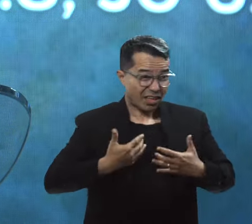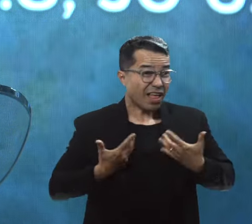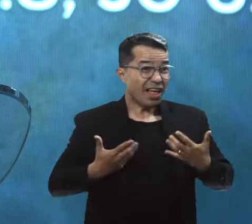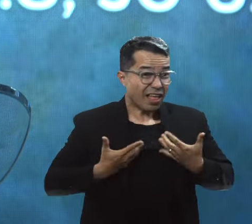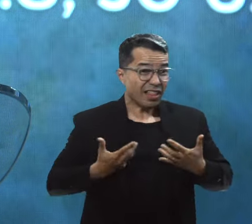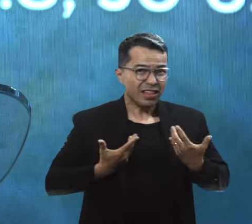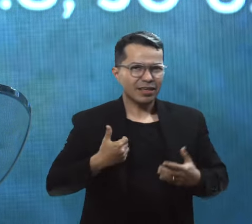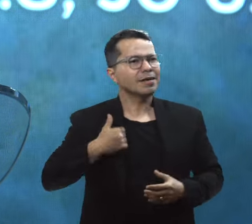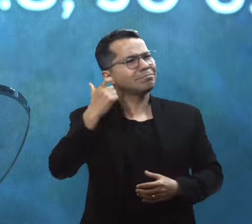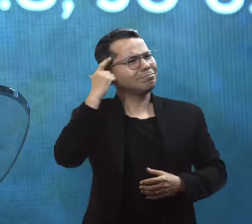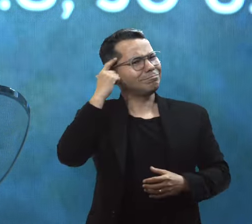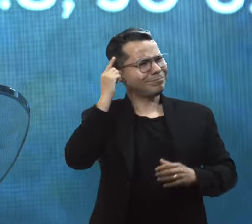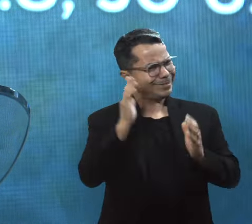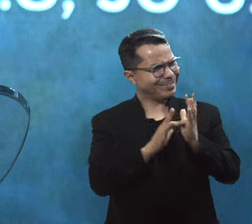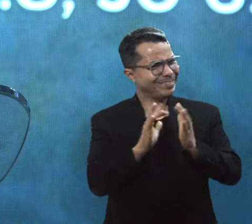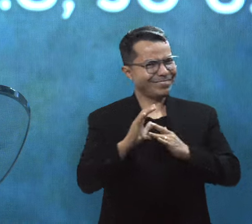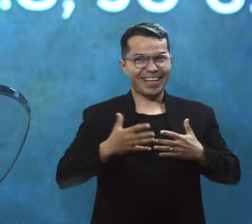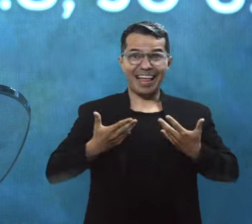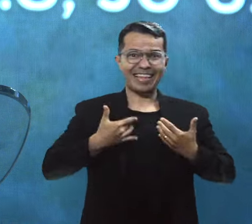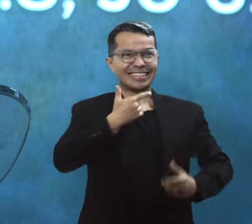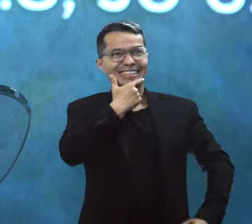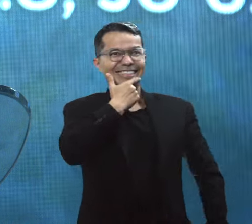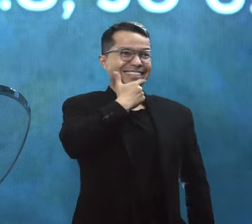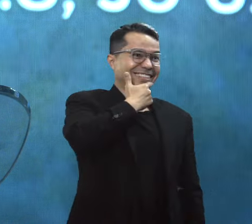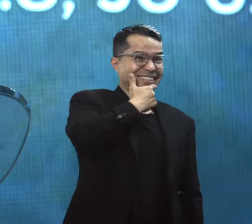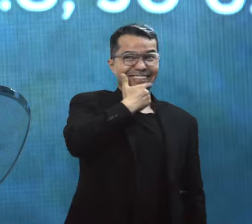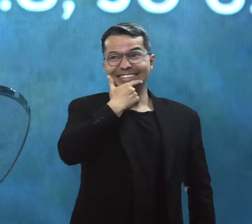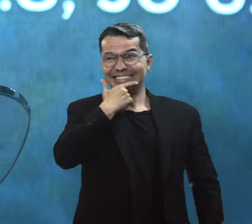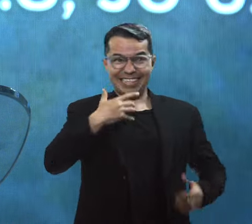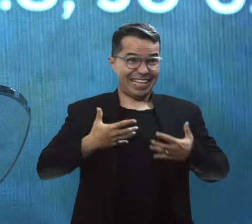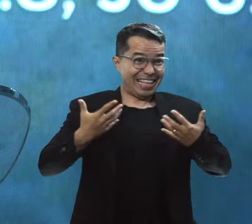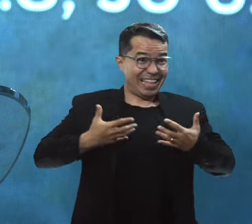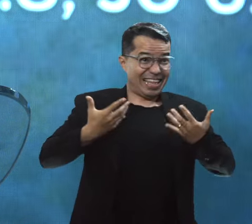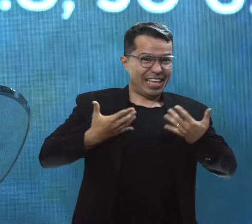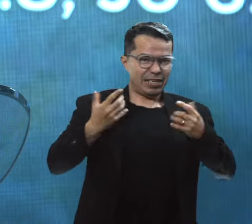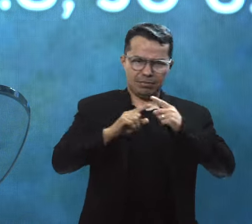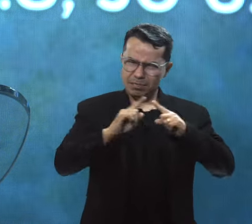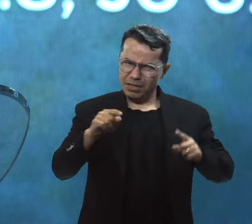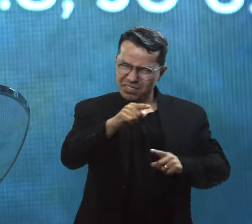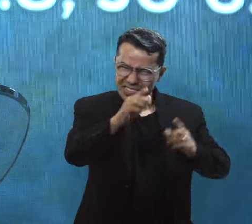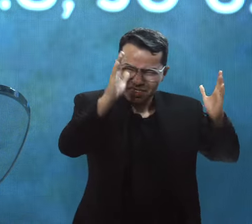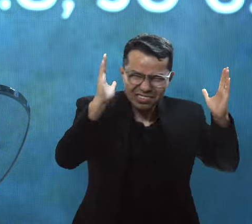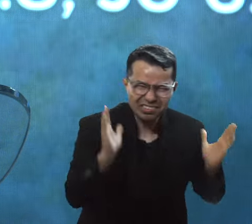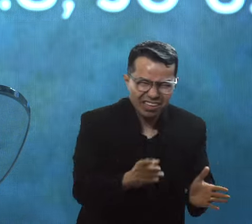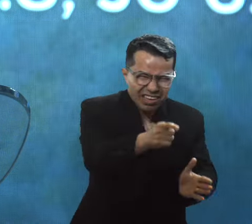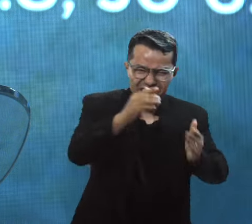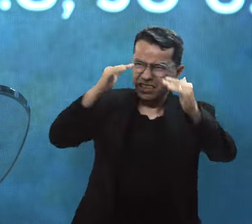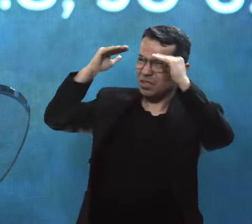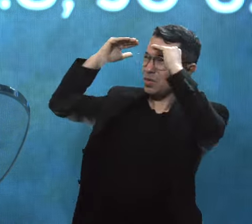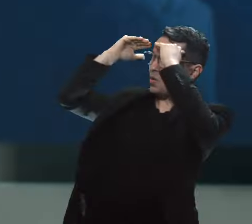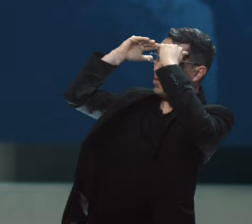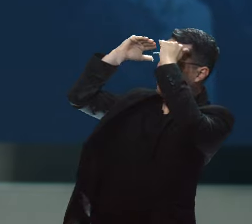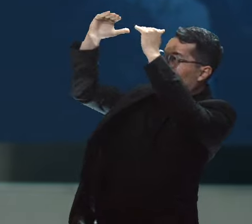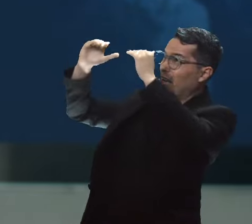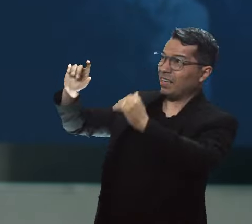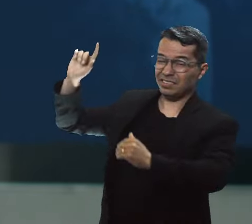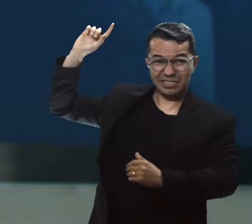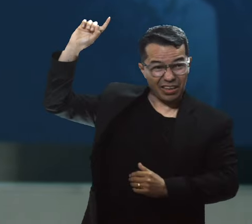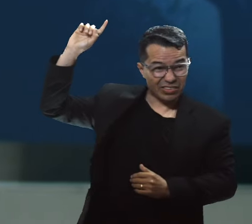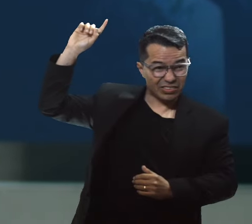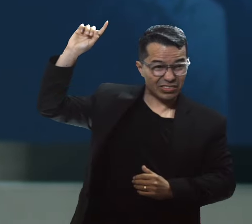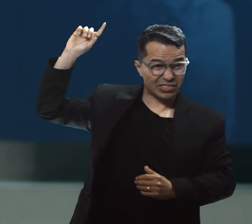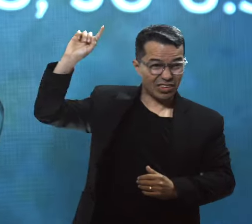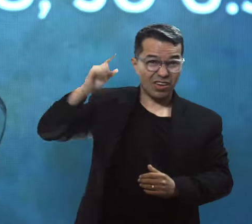era alegre, sim. Não estou dizendo isso, mas você vive para cumprir os propósitos de Deus. Olha o que diz